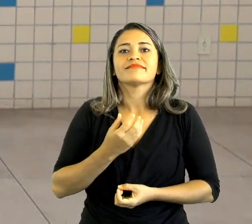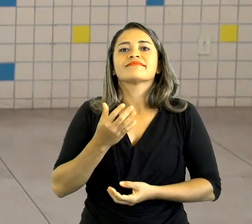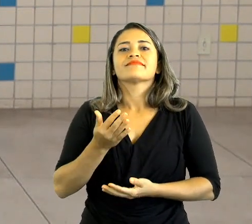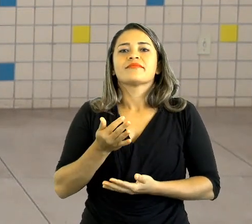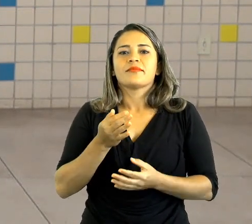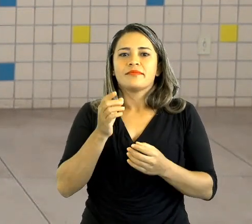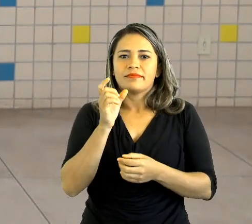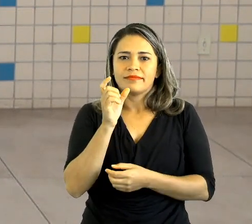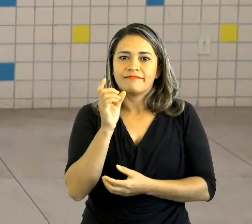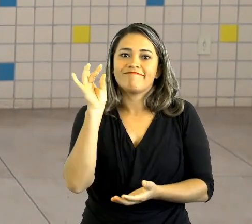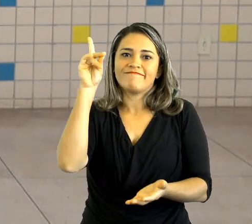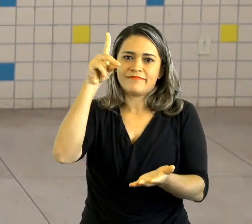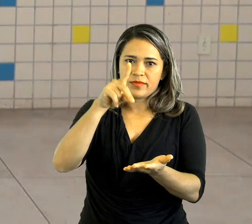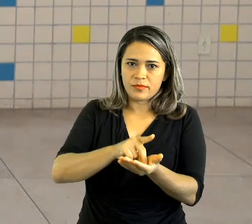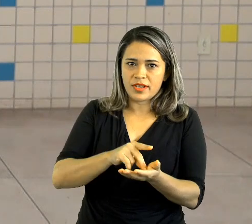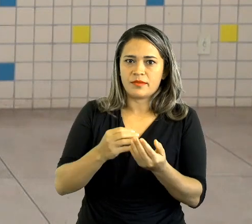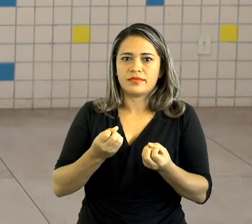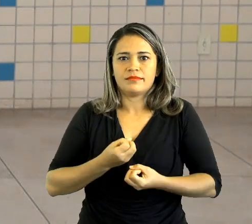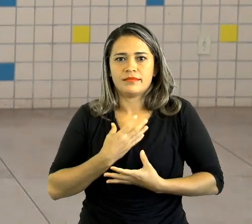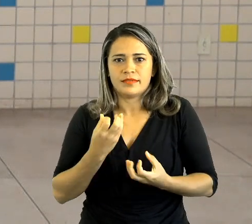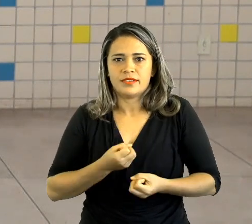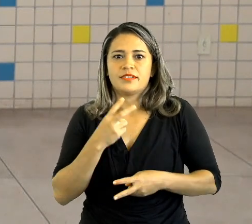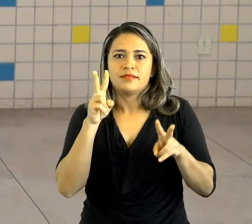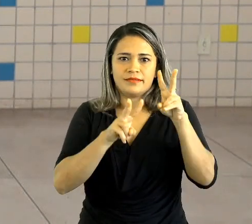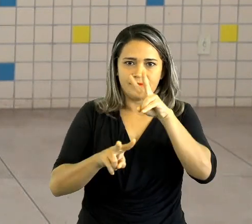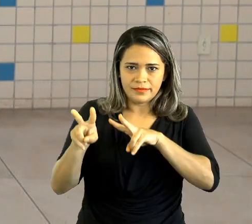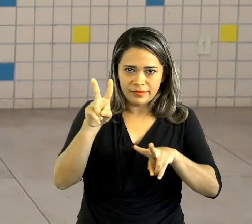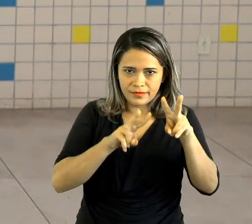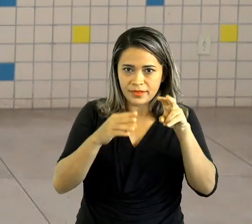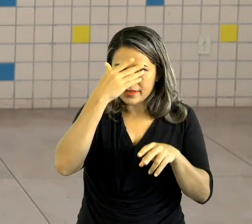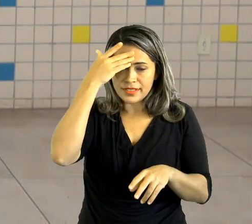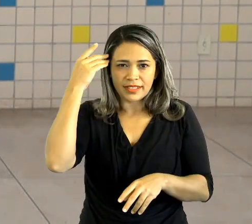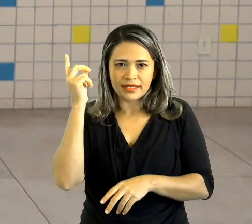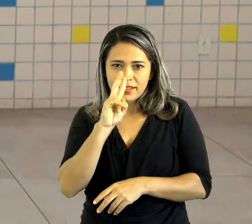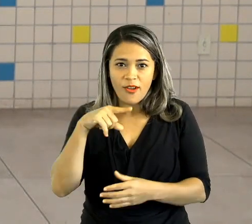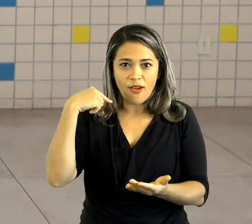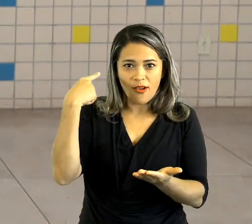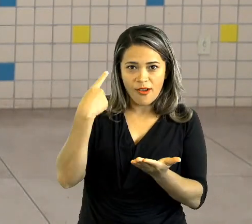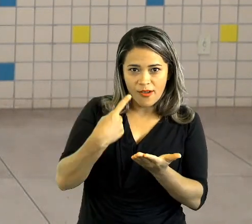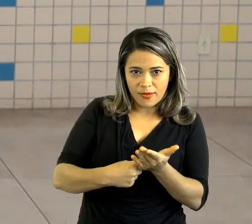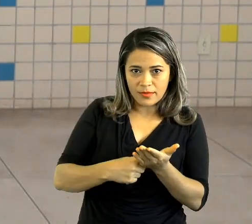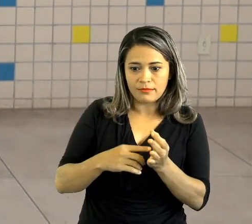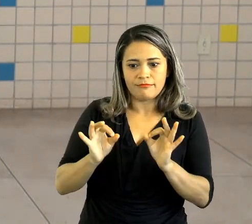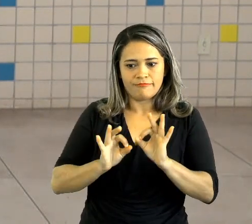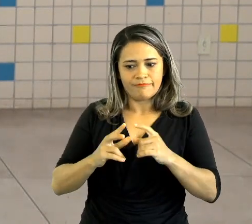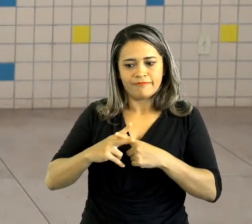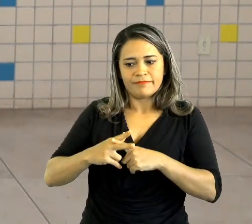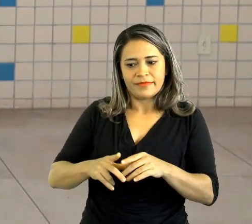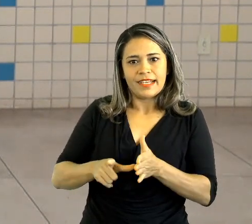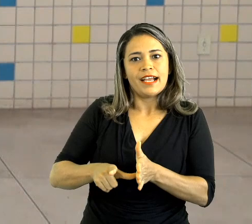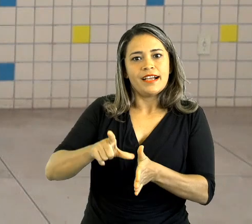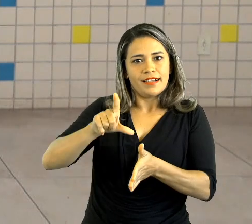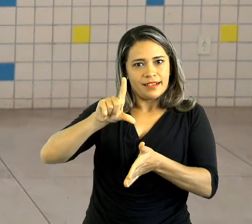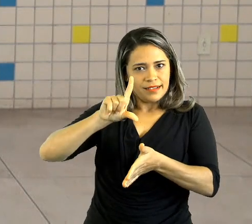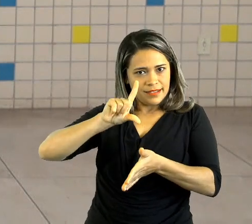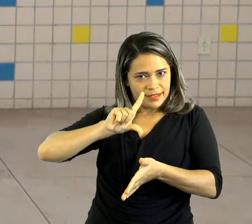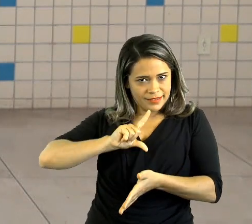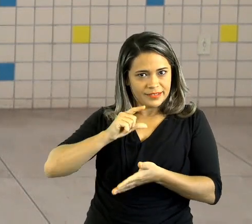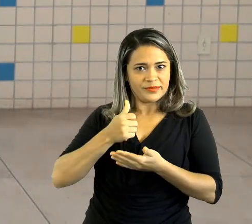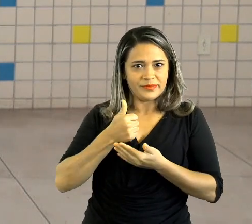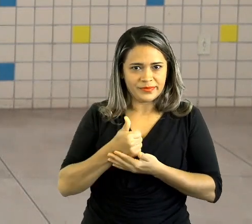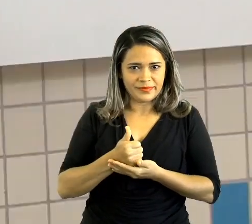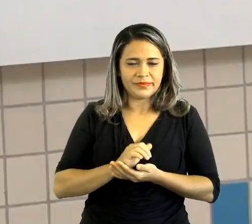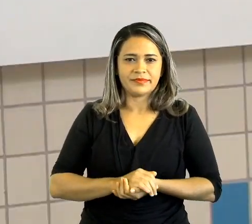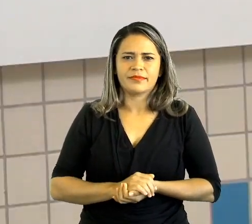visual. Não se esqueçam, olha o nosso combinado, material organizado com antecedência, tá? E